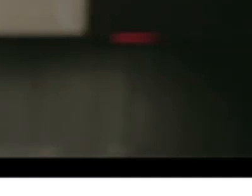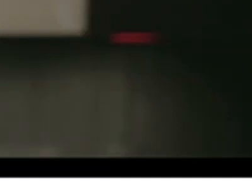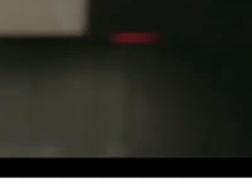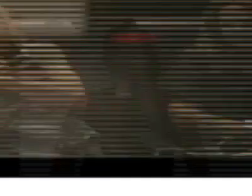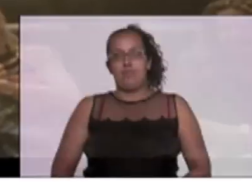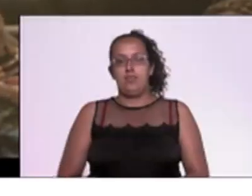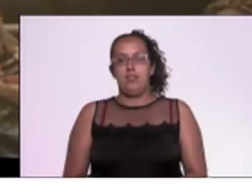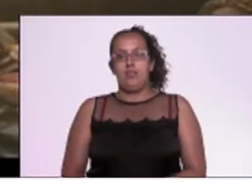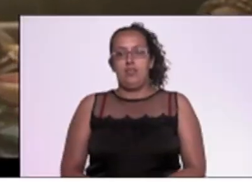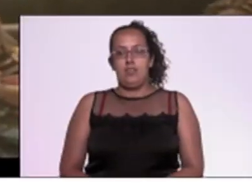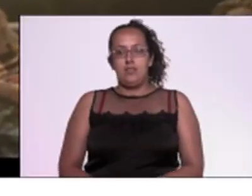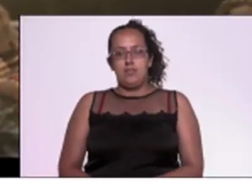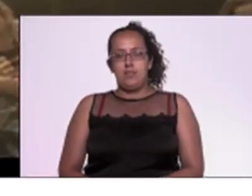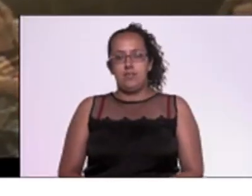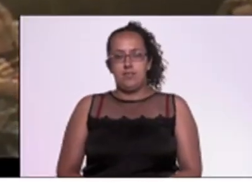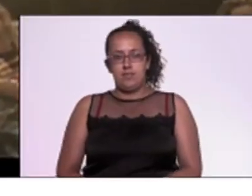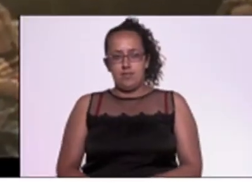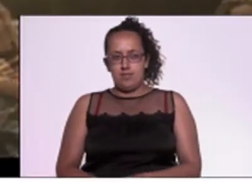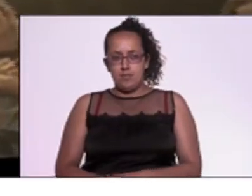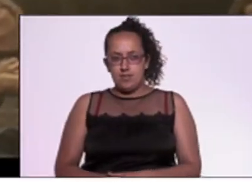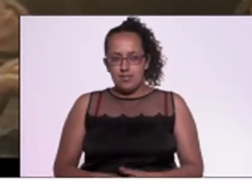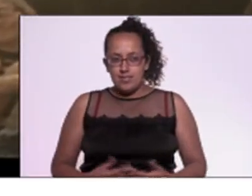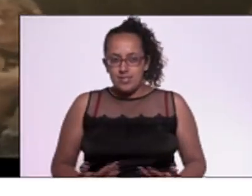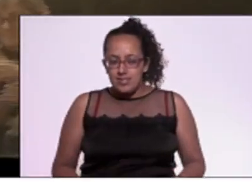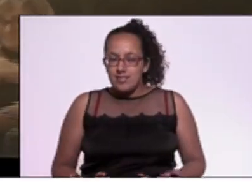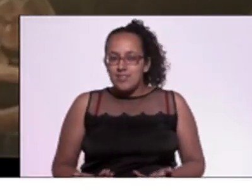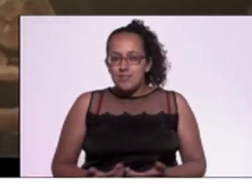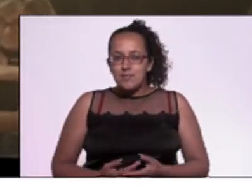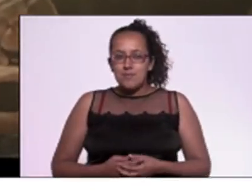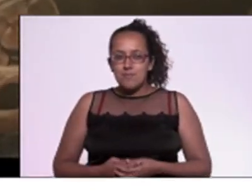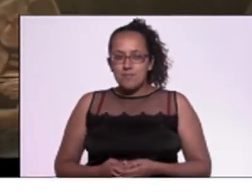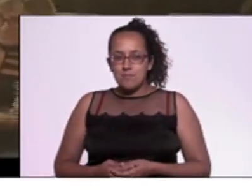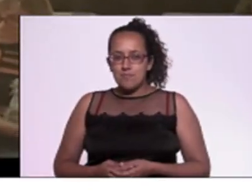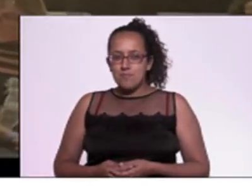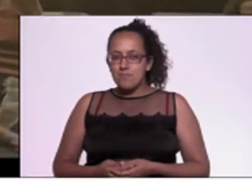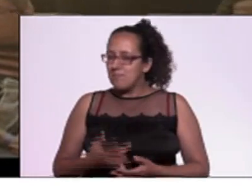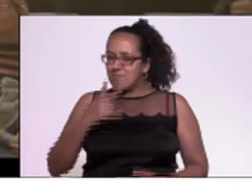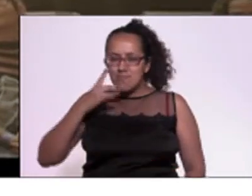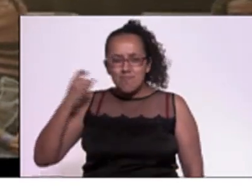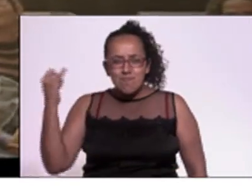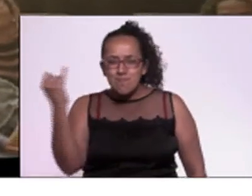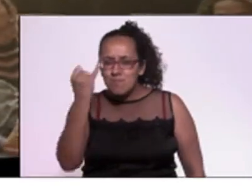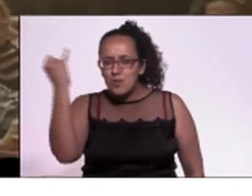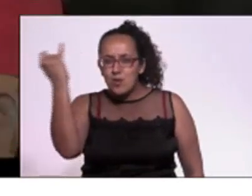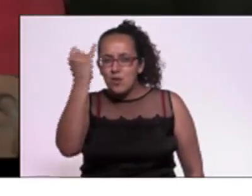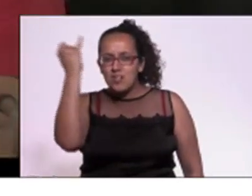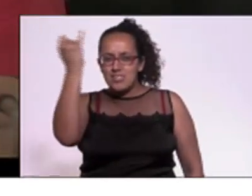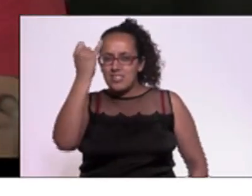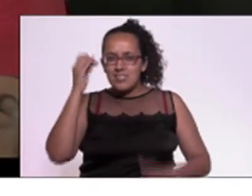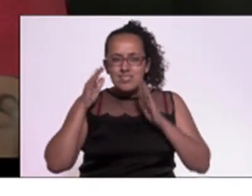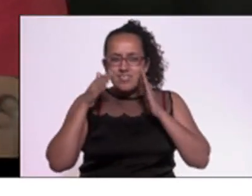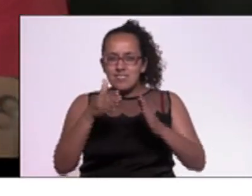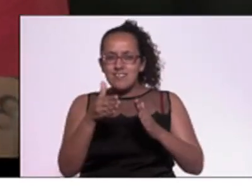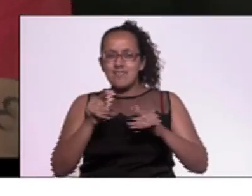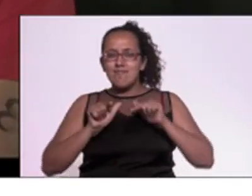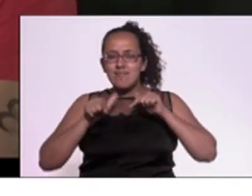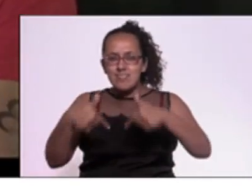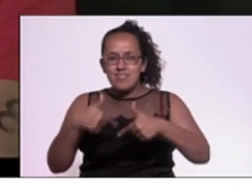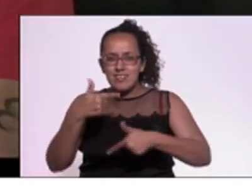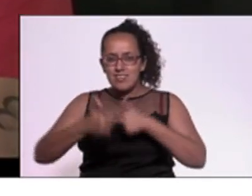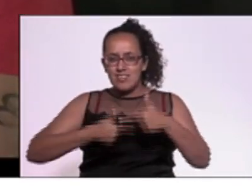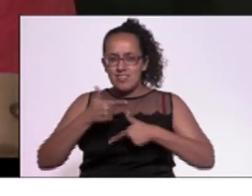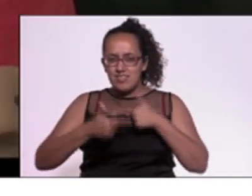o trabalho de quem trabalha com a exibição e exibe os filmes no dia a dia é um trabalho de formação